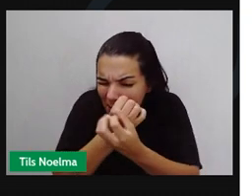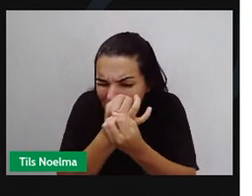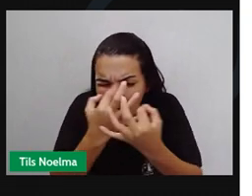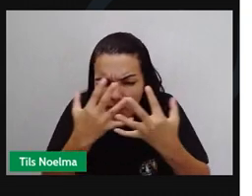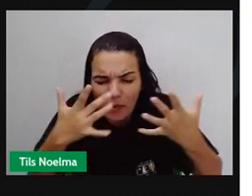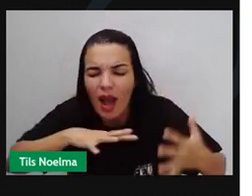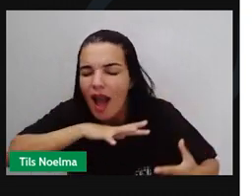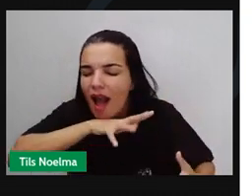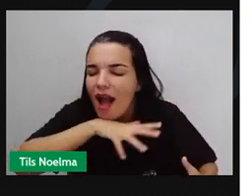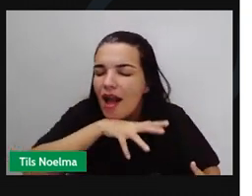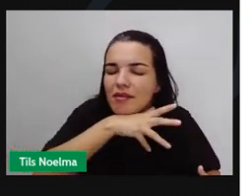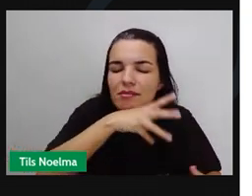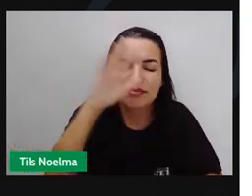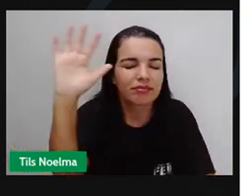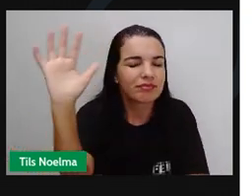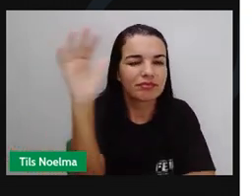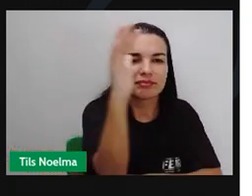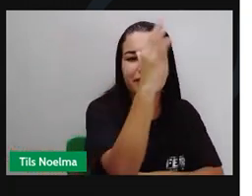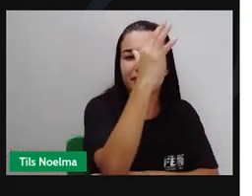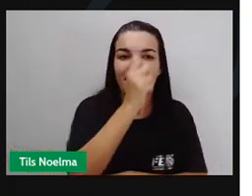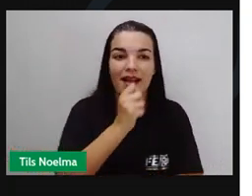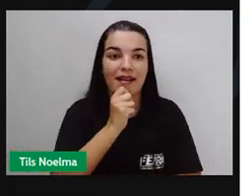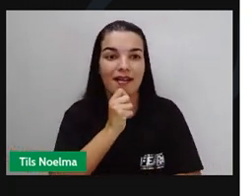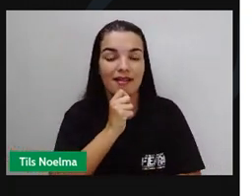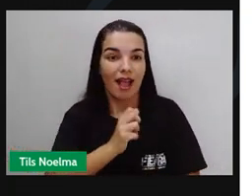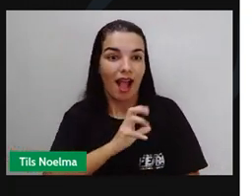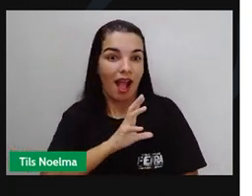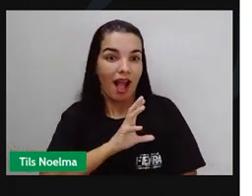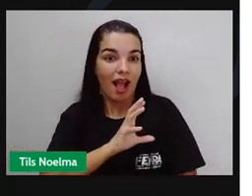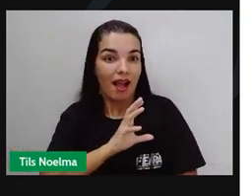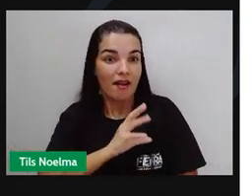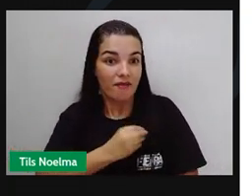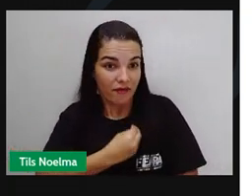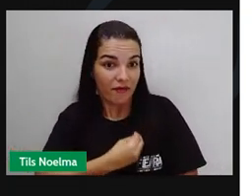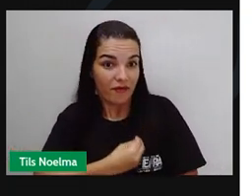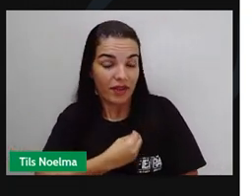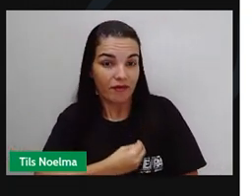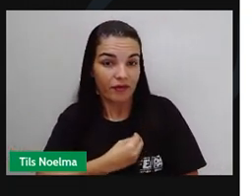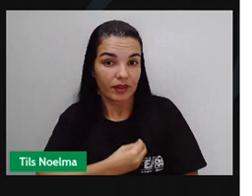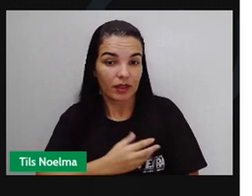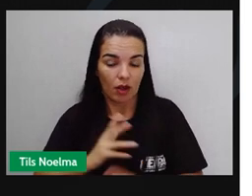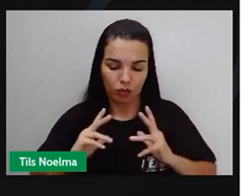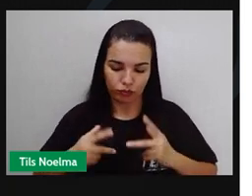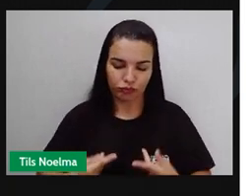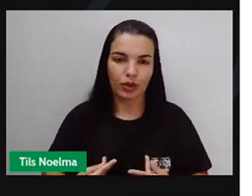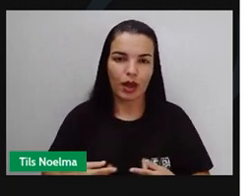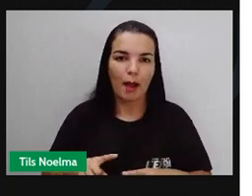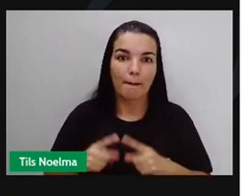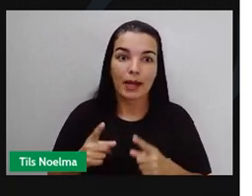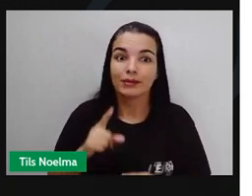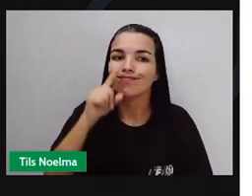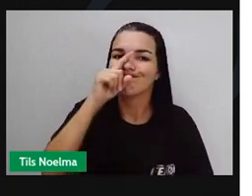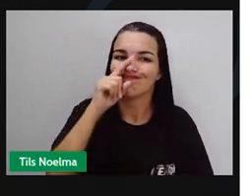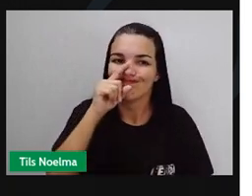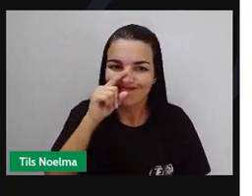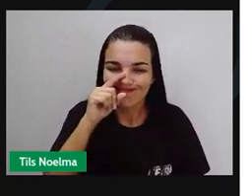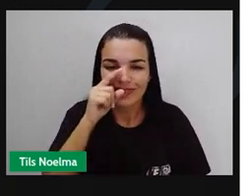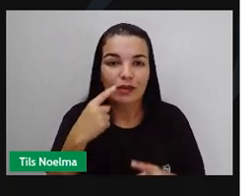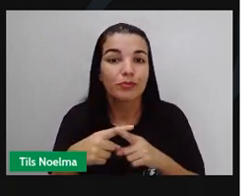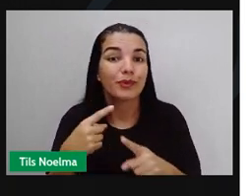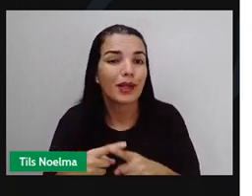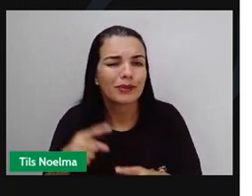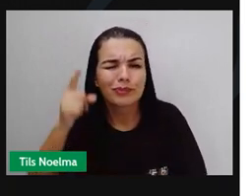fauna e da flora ainda sobrevivem, livres da ação humana. Mas isso está ameaçado. Todos os dias são